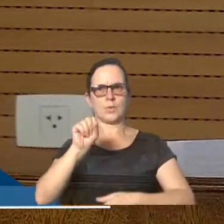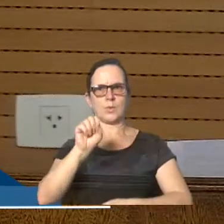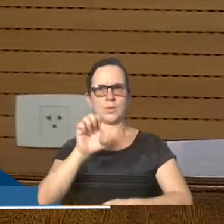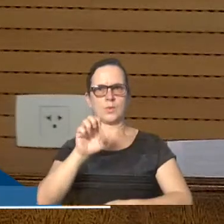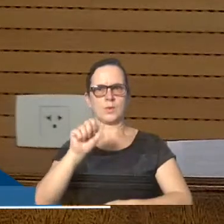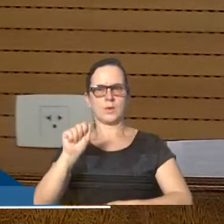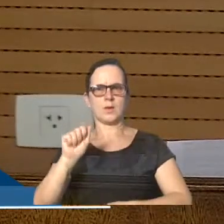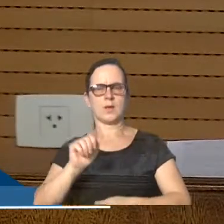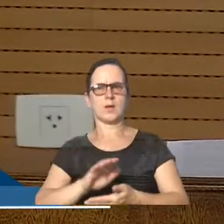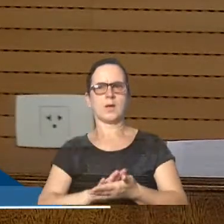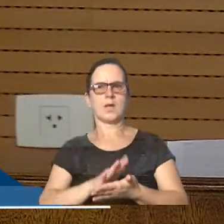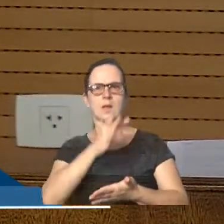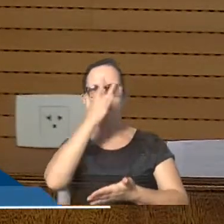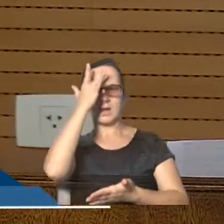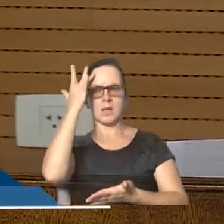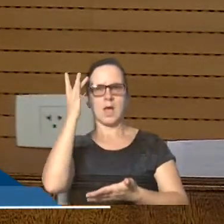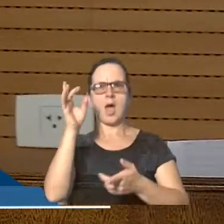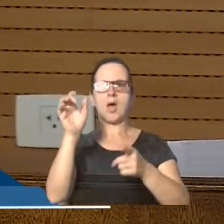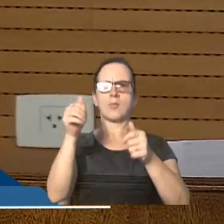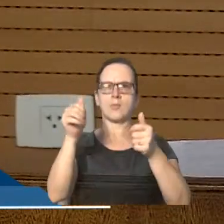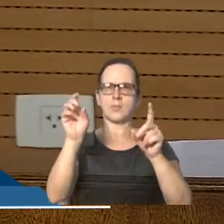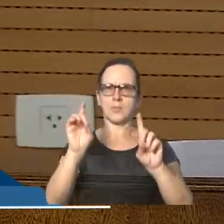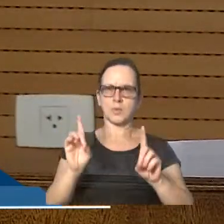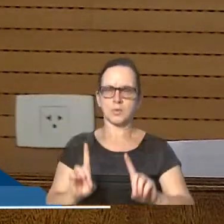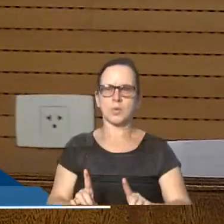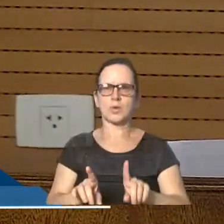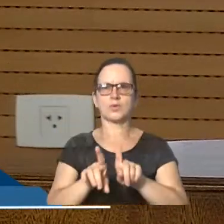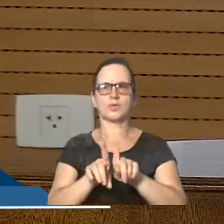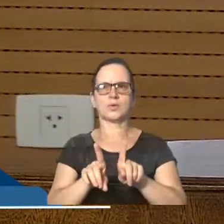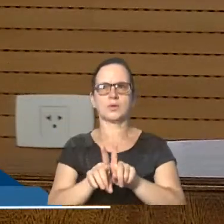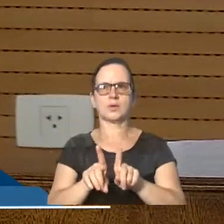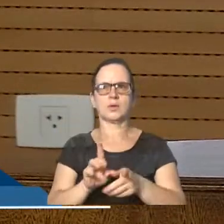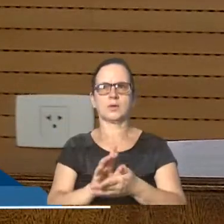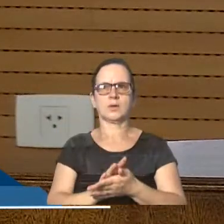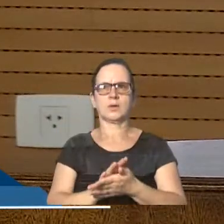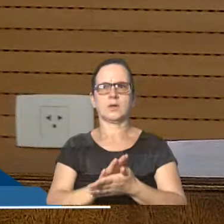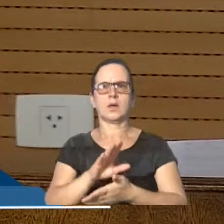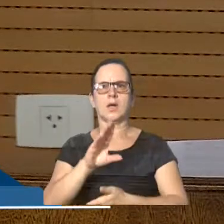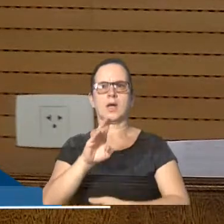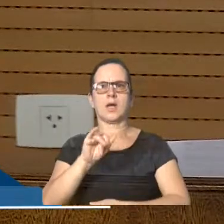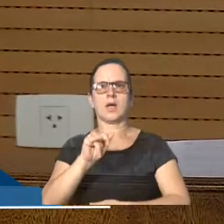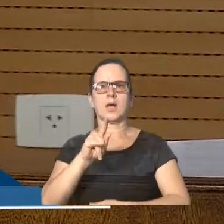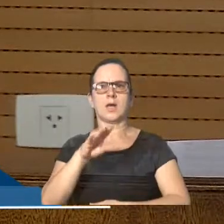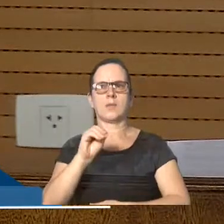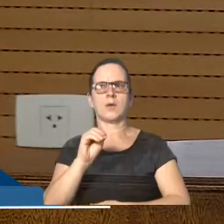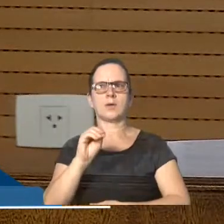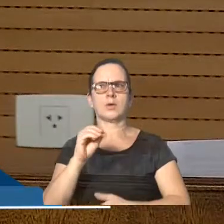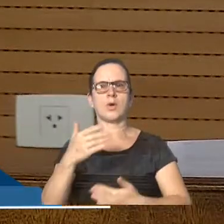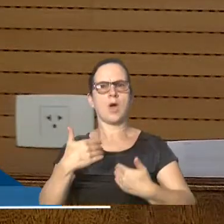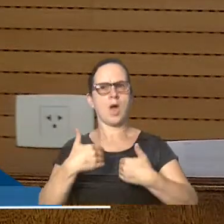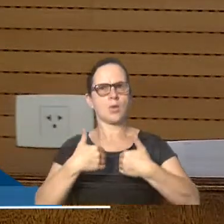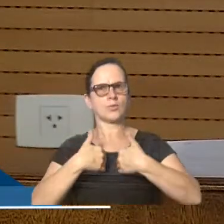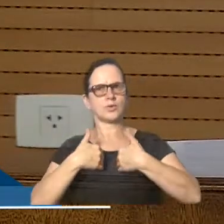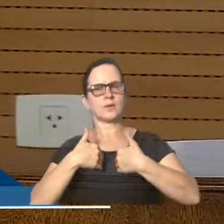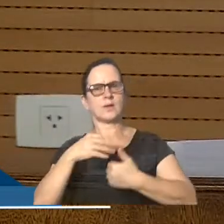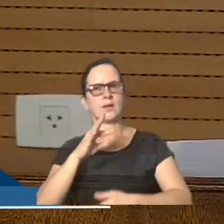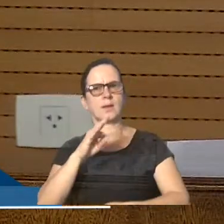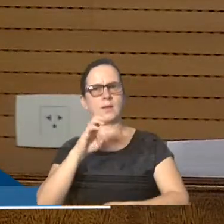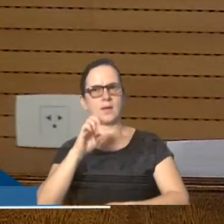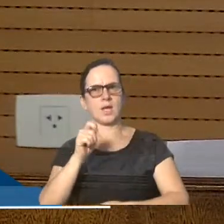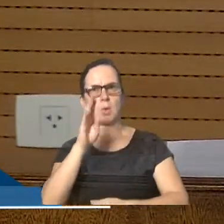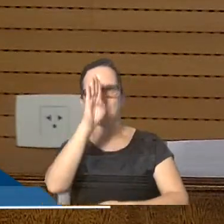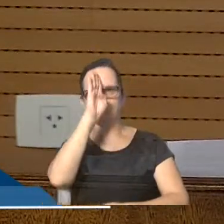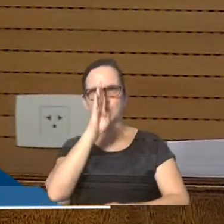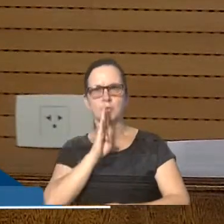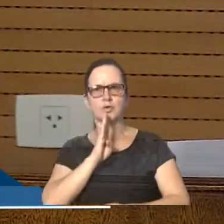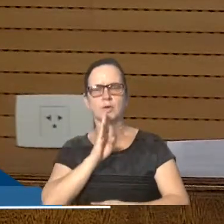pessoas diagnosticadas com transtorno do espectro autista, TEA, gratuitamente,